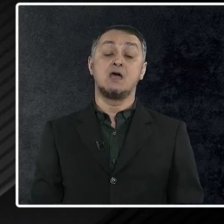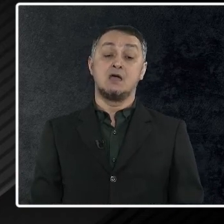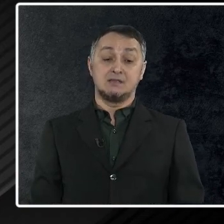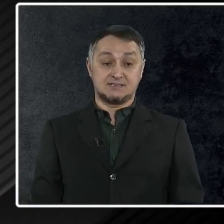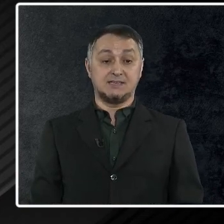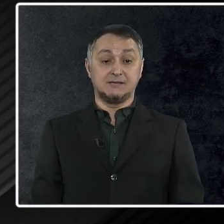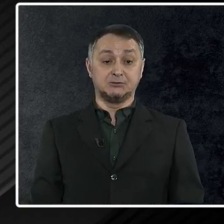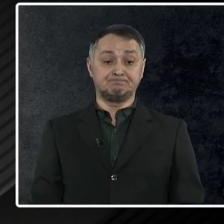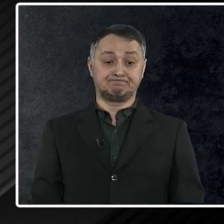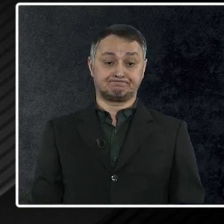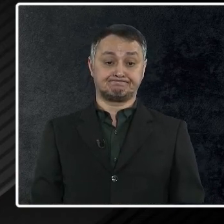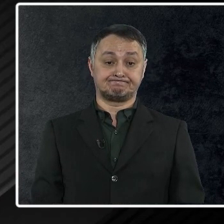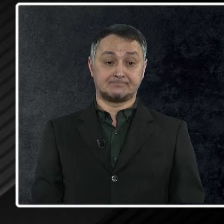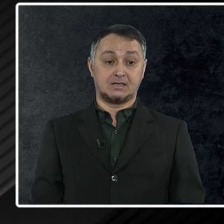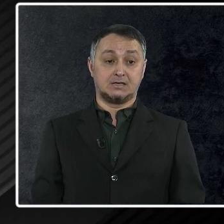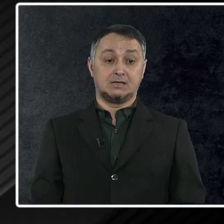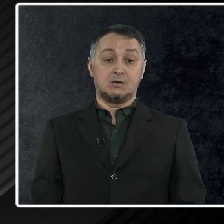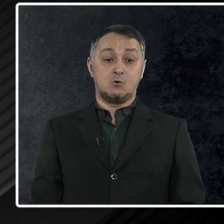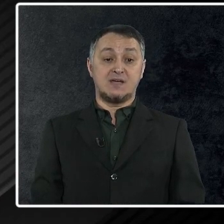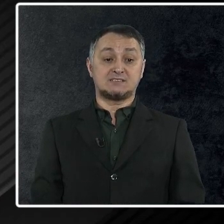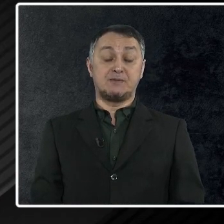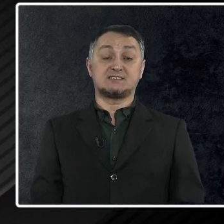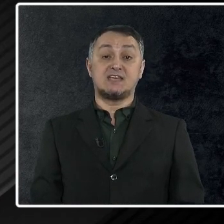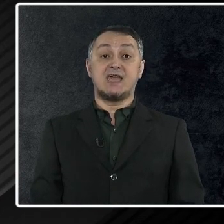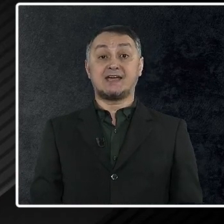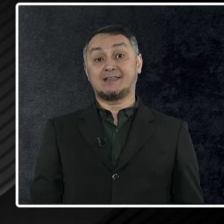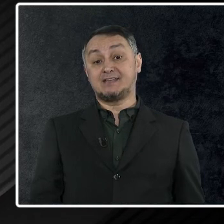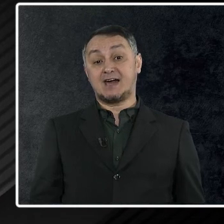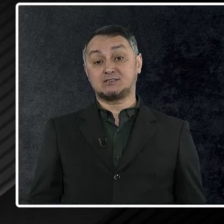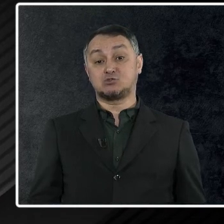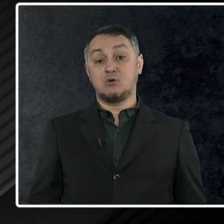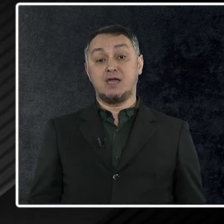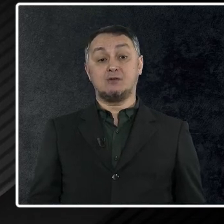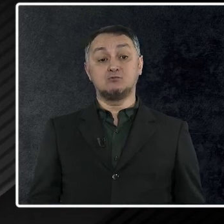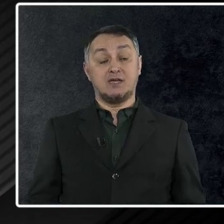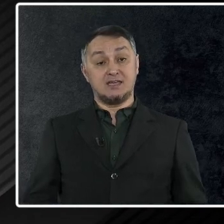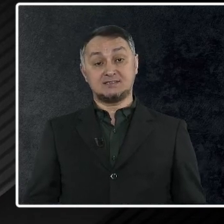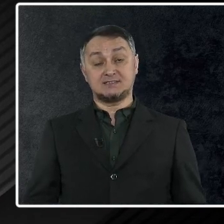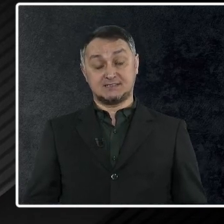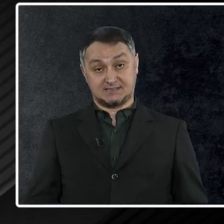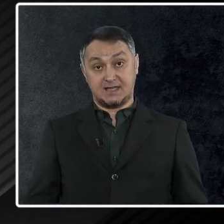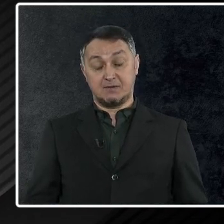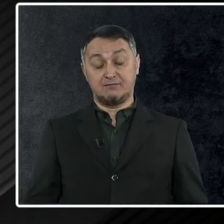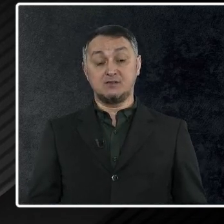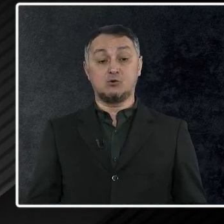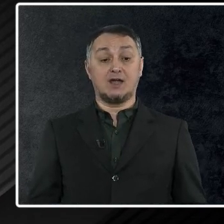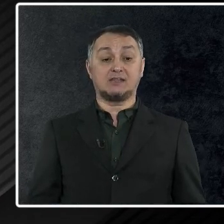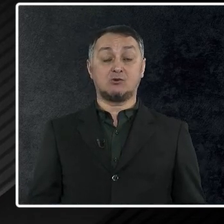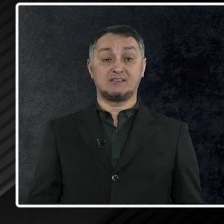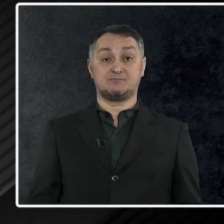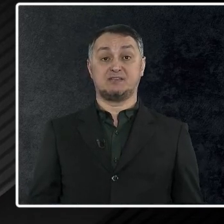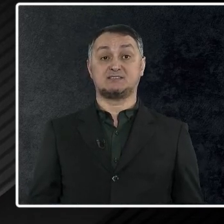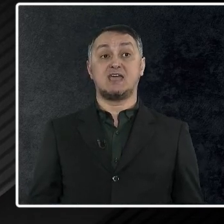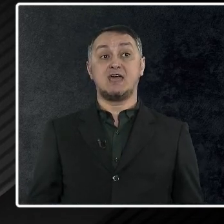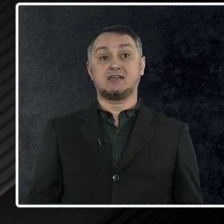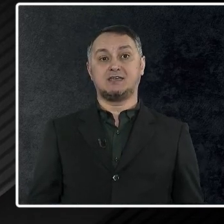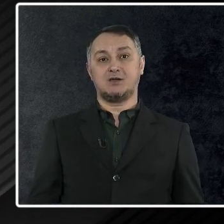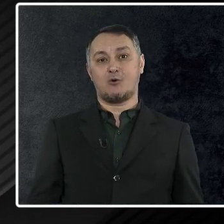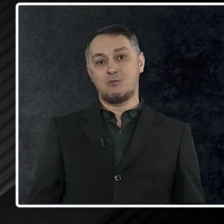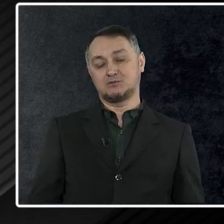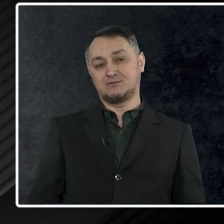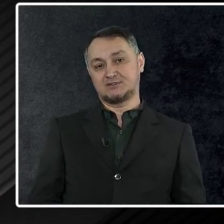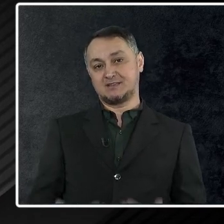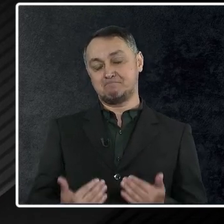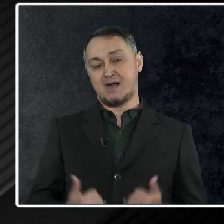despesas. Seguindo, o SPCE Cadastro é esse sistema vinculado ao SPCE